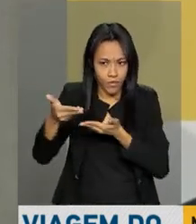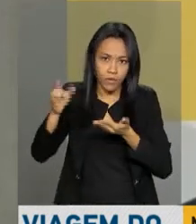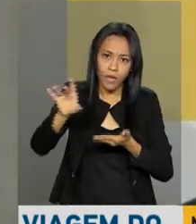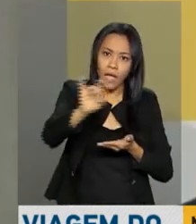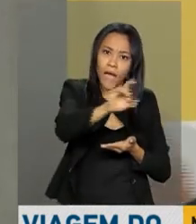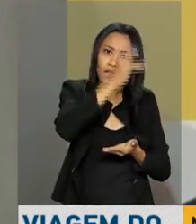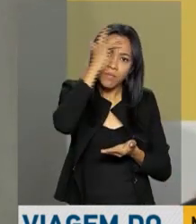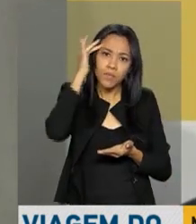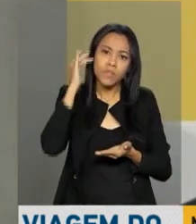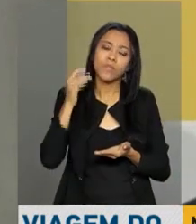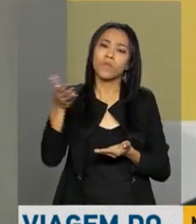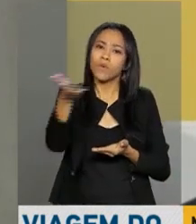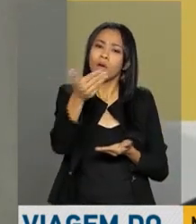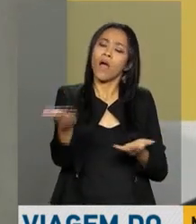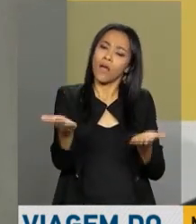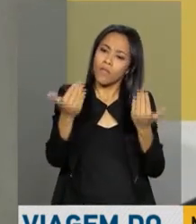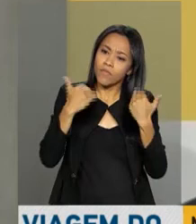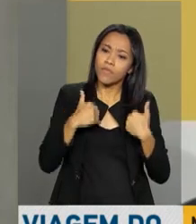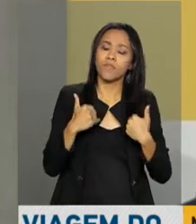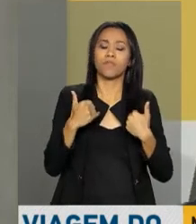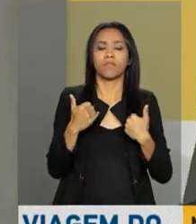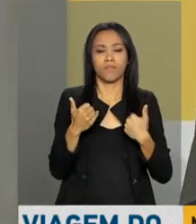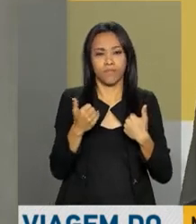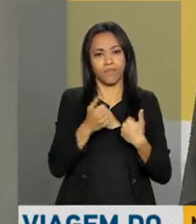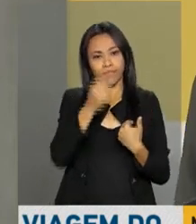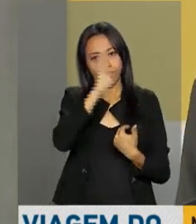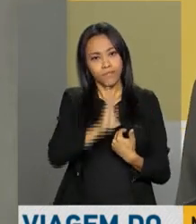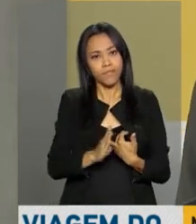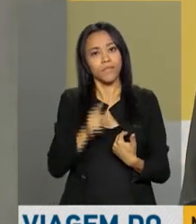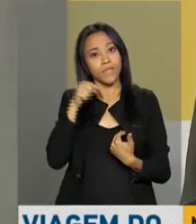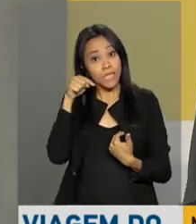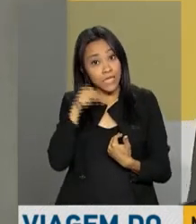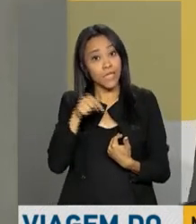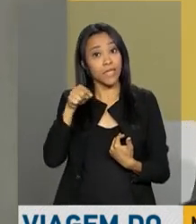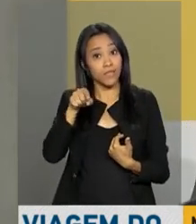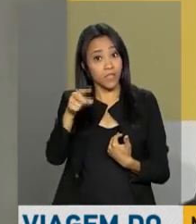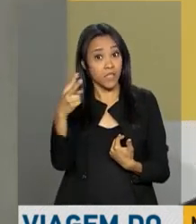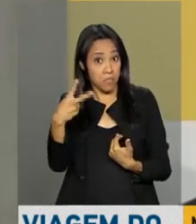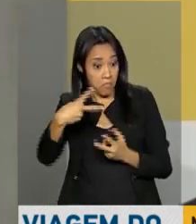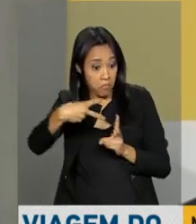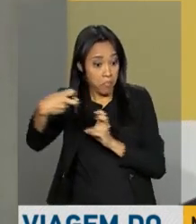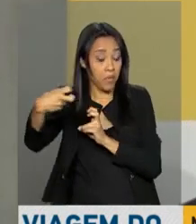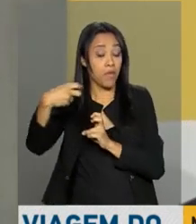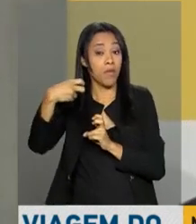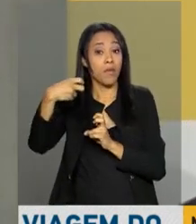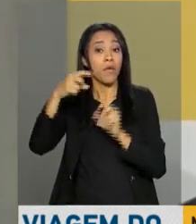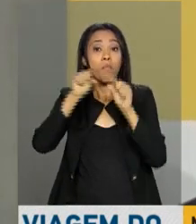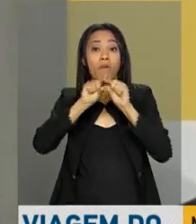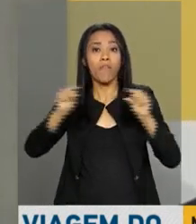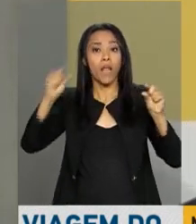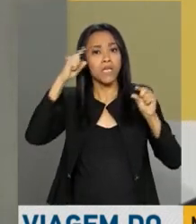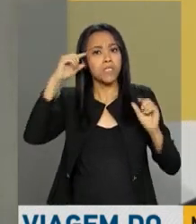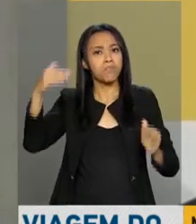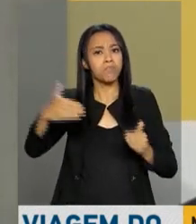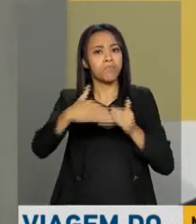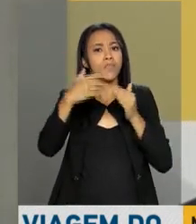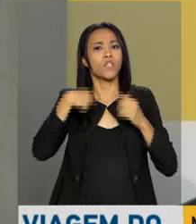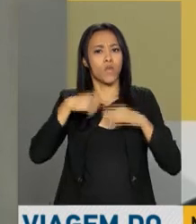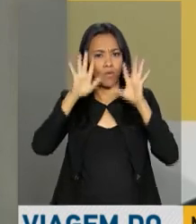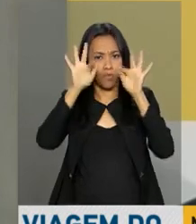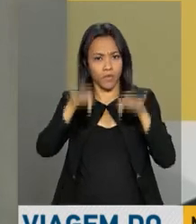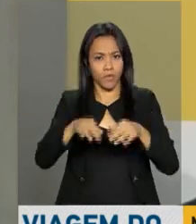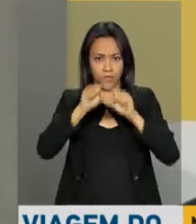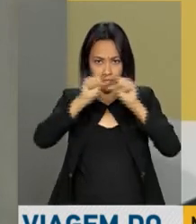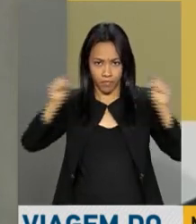percorrer conosco esse caminho e lá pra frente confirmar uma frase com a qual eu concluí meu